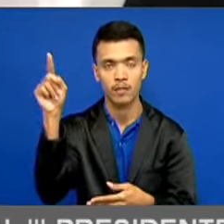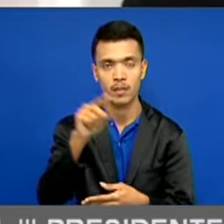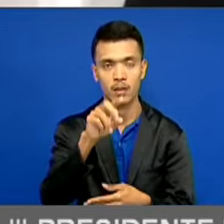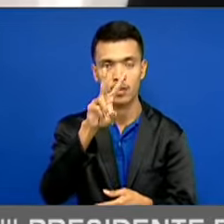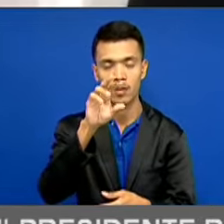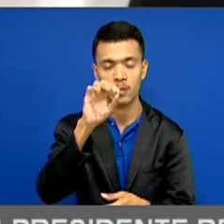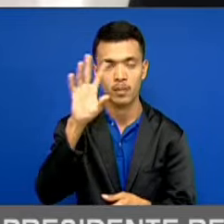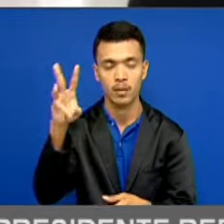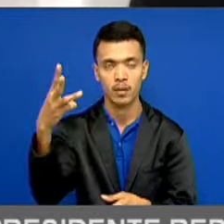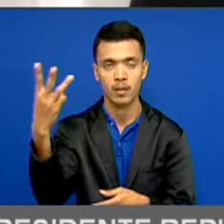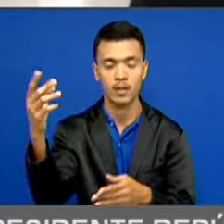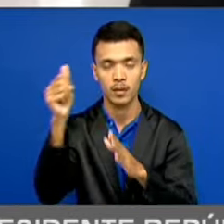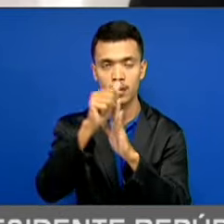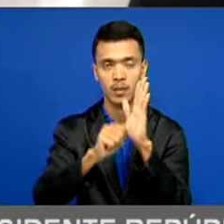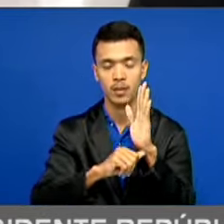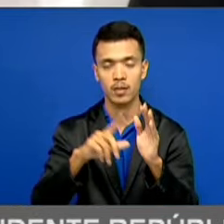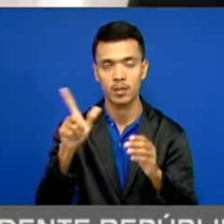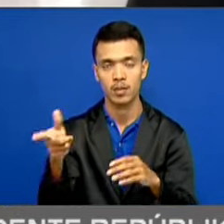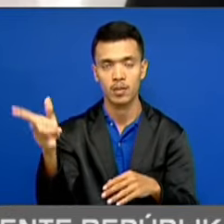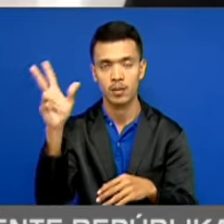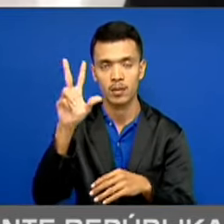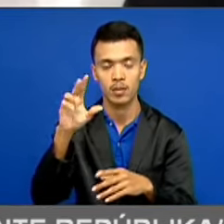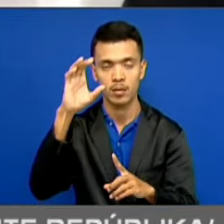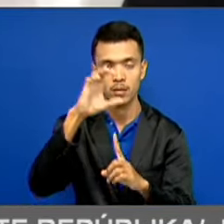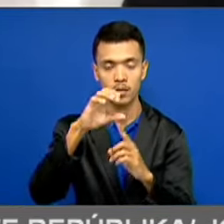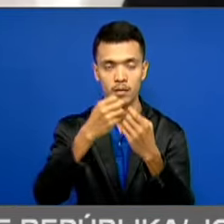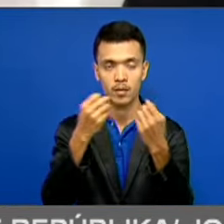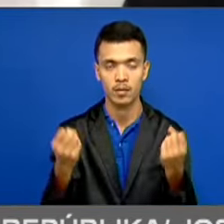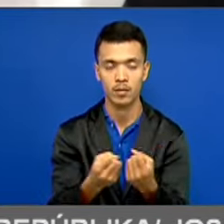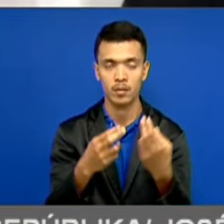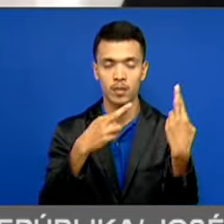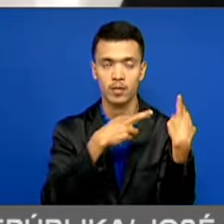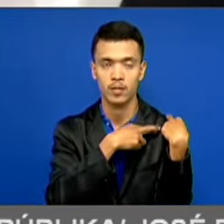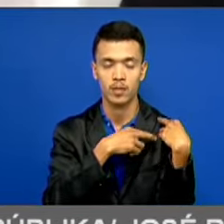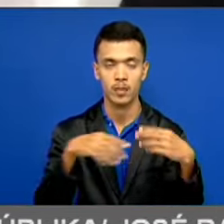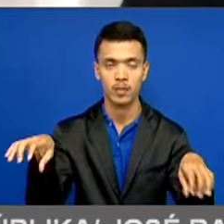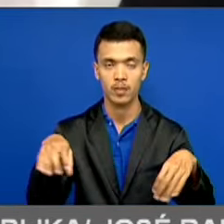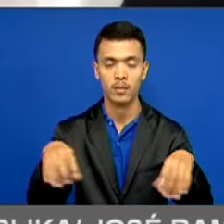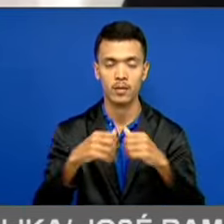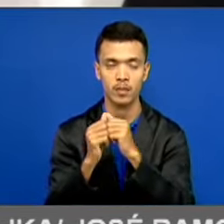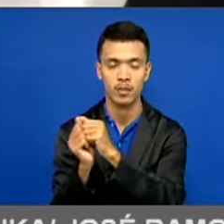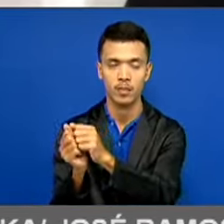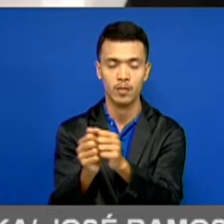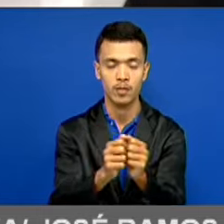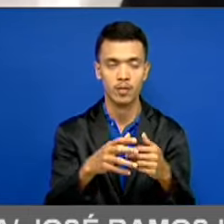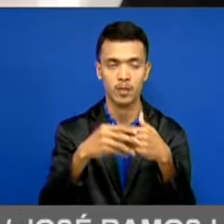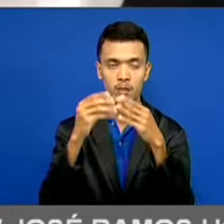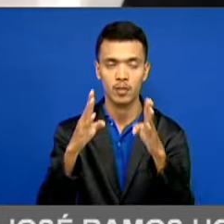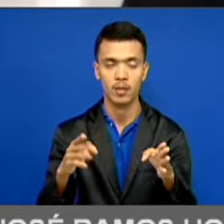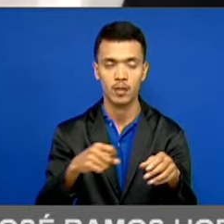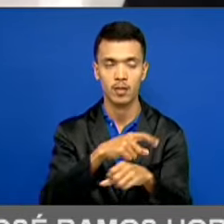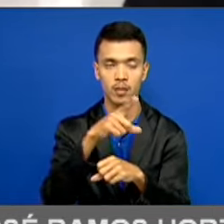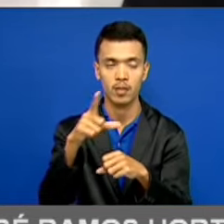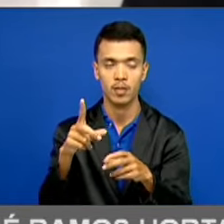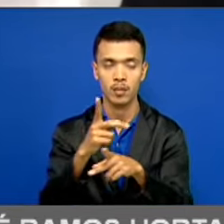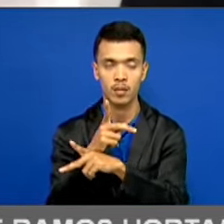9/2016 e artigo número 101, CFSUCO e a CNAR importante, a tua coordena ou autoridade local com o mecanismo de prevenção de